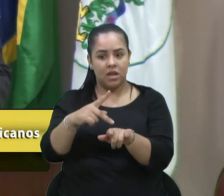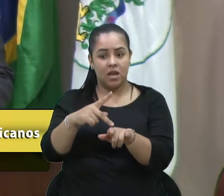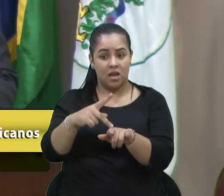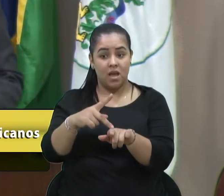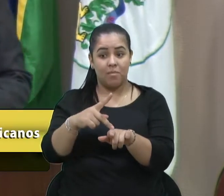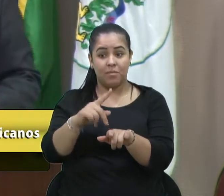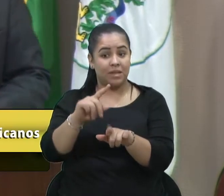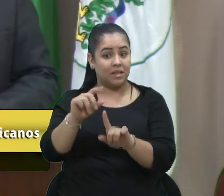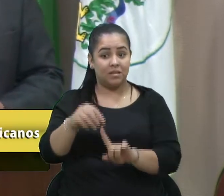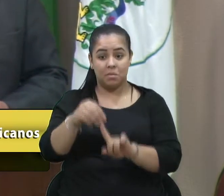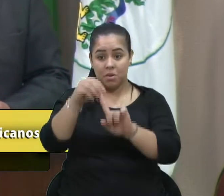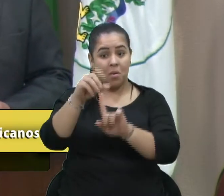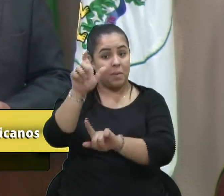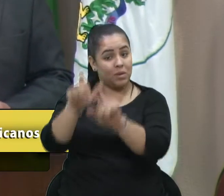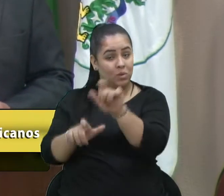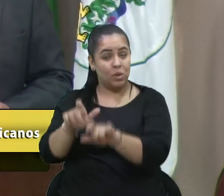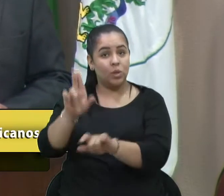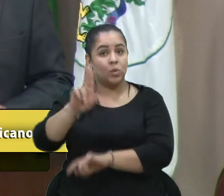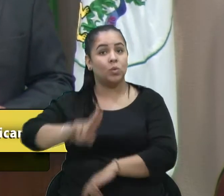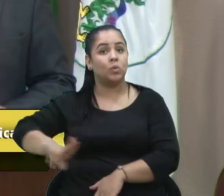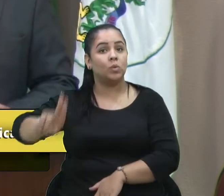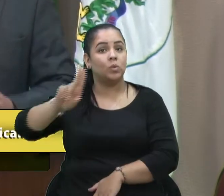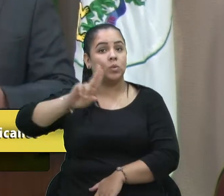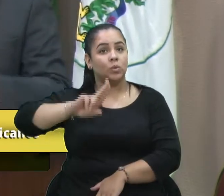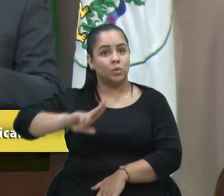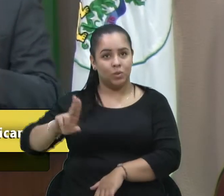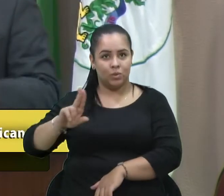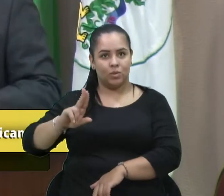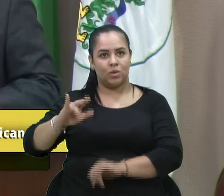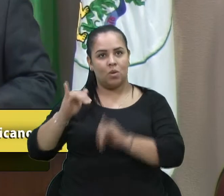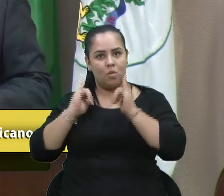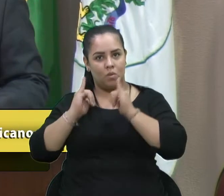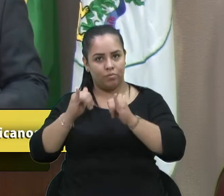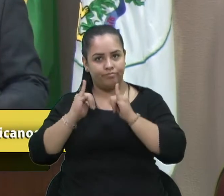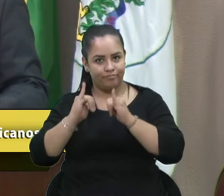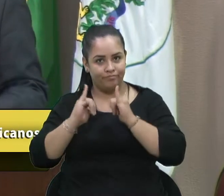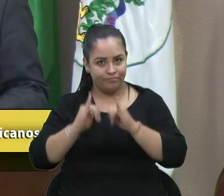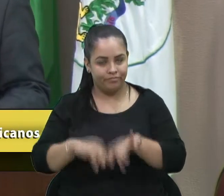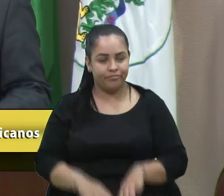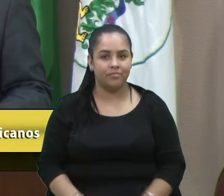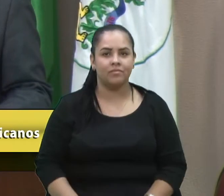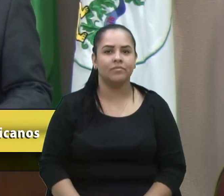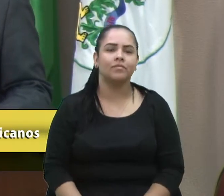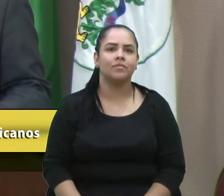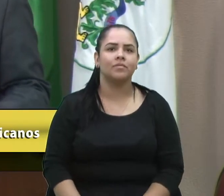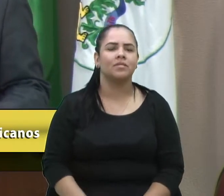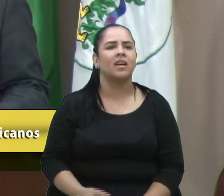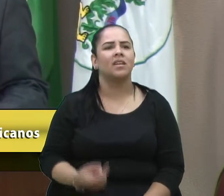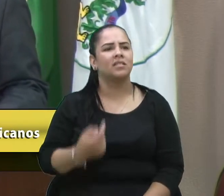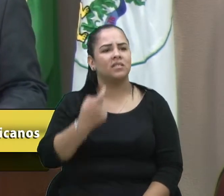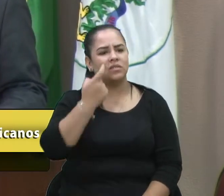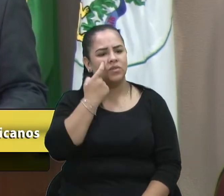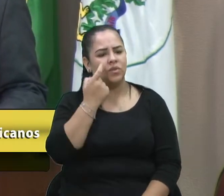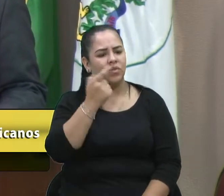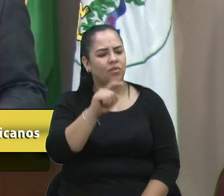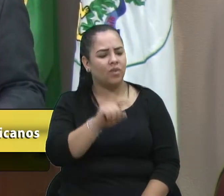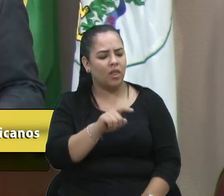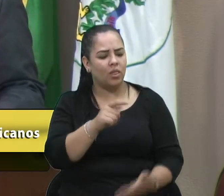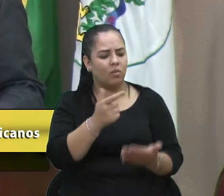público. E eu fazendo uma analogia aqui no dicionário,